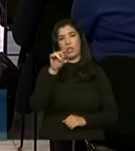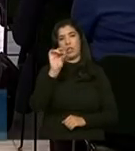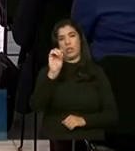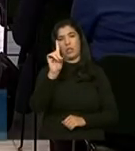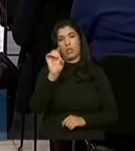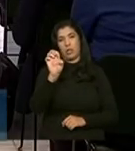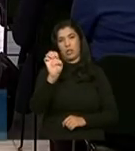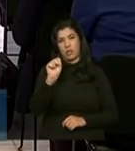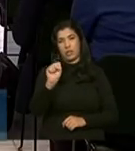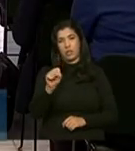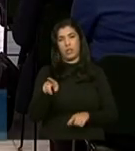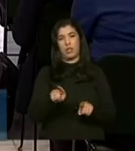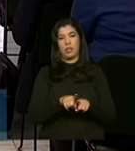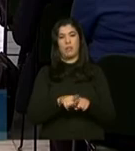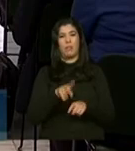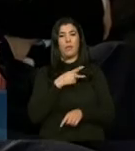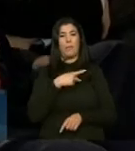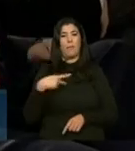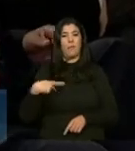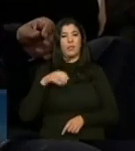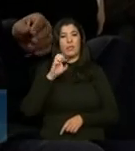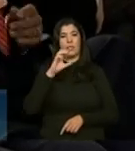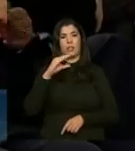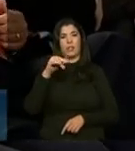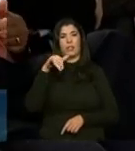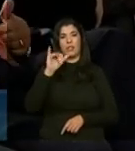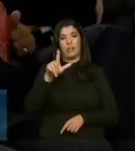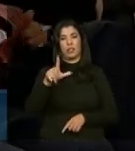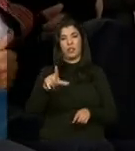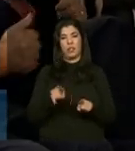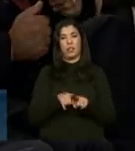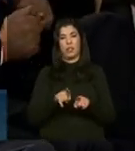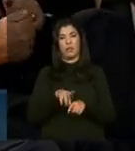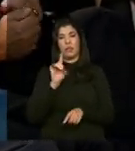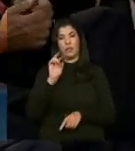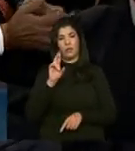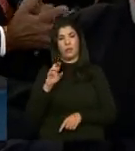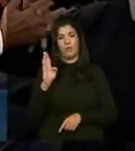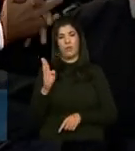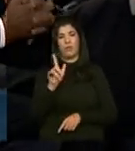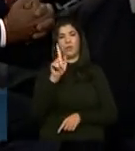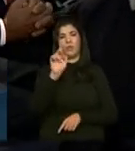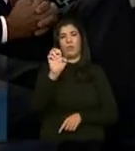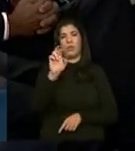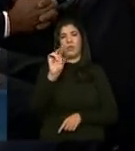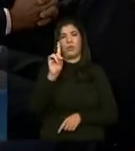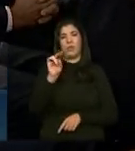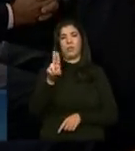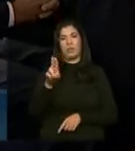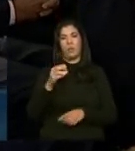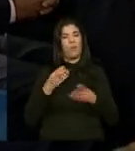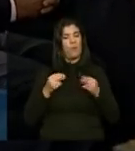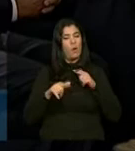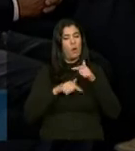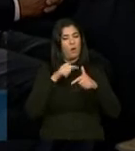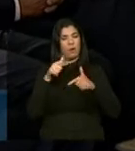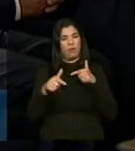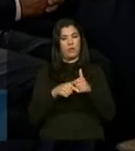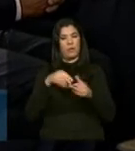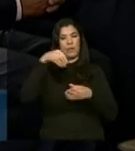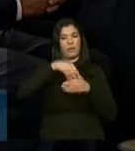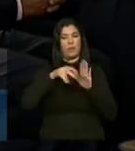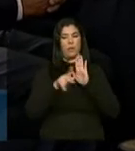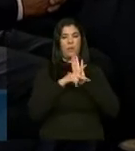CNI, nosso parceiro de longa data, doutor Gerdau, que muito tem trabalhado aqui dentro do